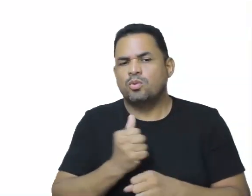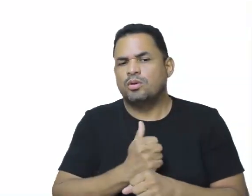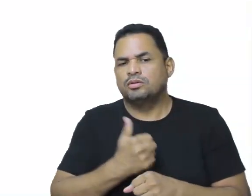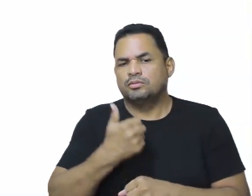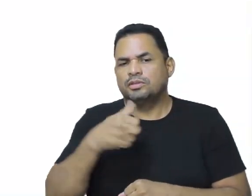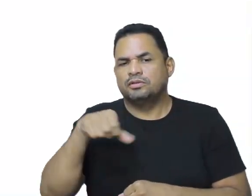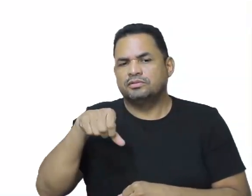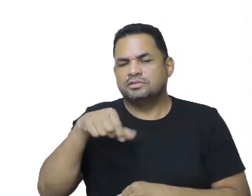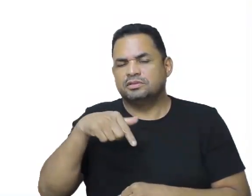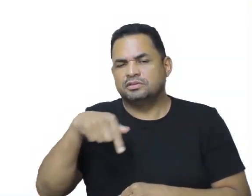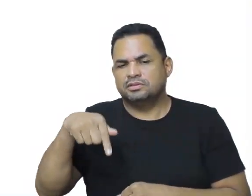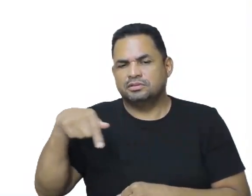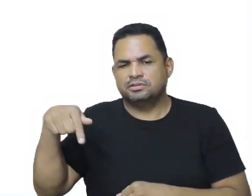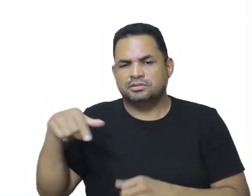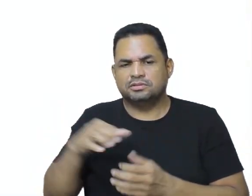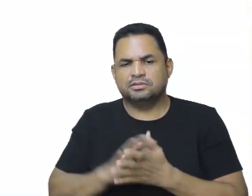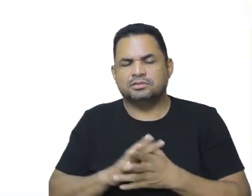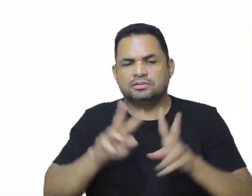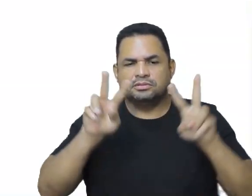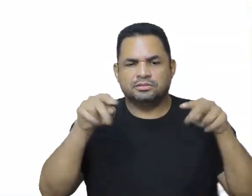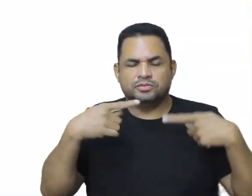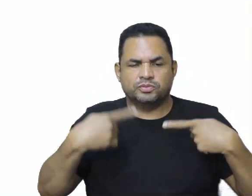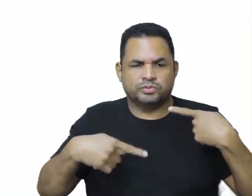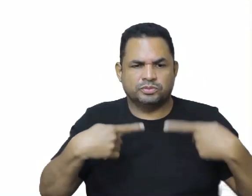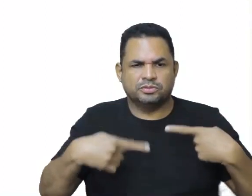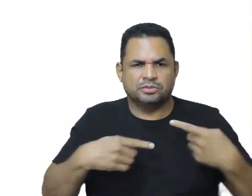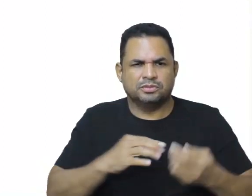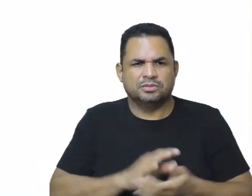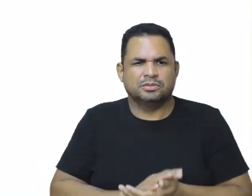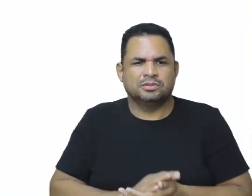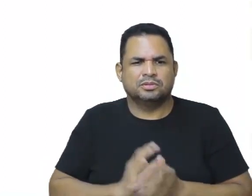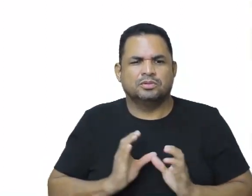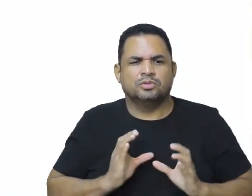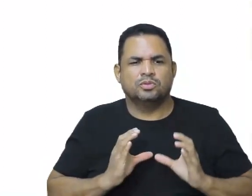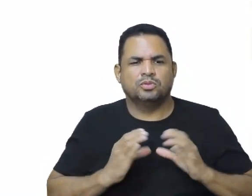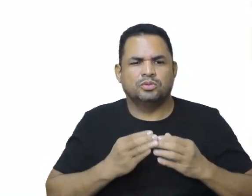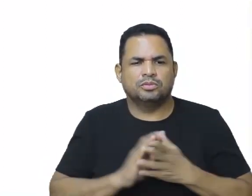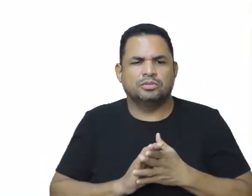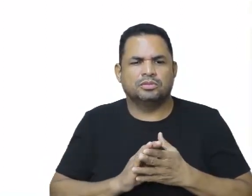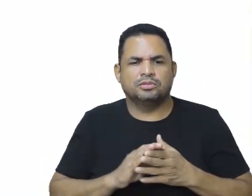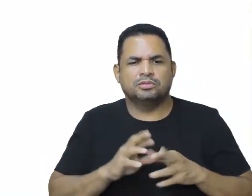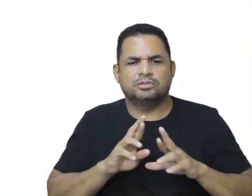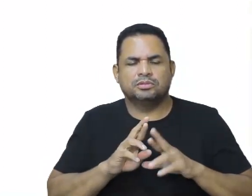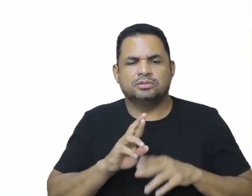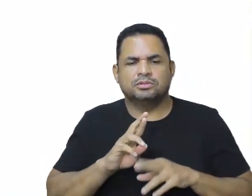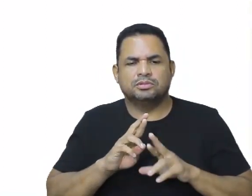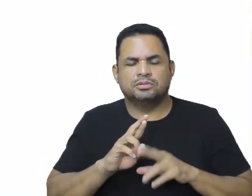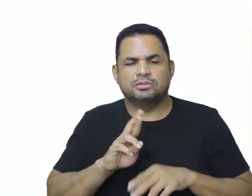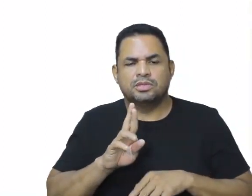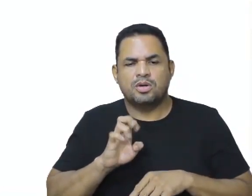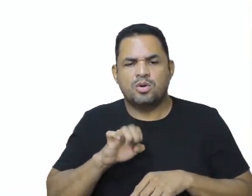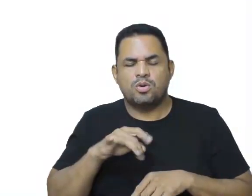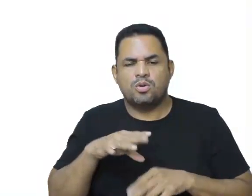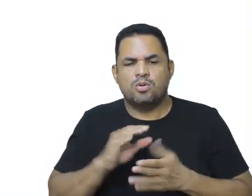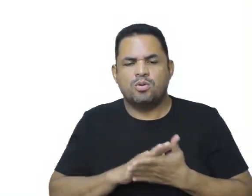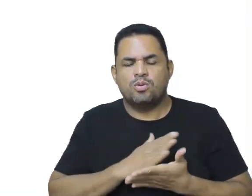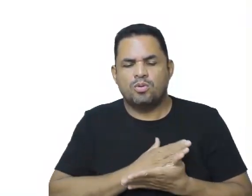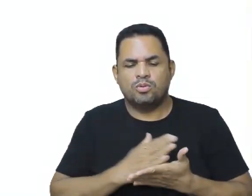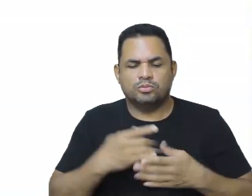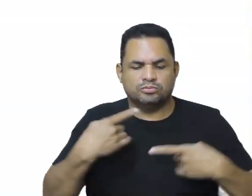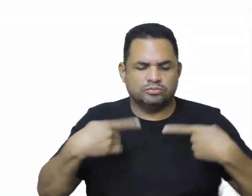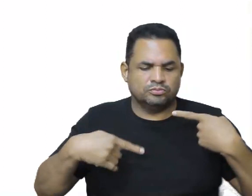Nairobi, que discutiu essa temática. Clube de Roma foi as discussões iniciais aí sobre